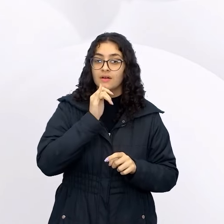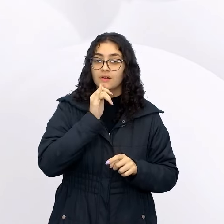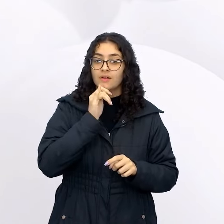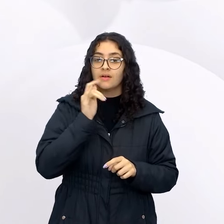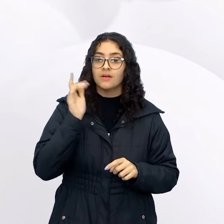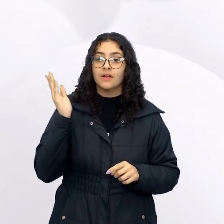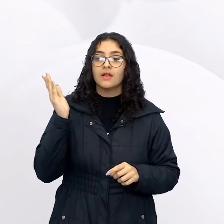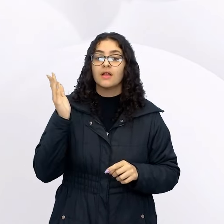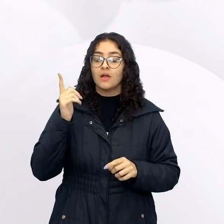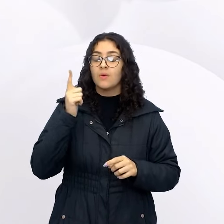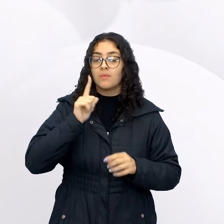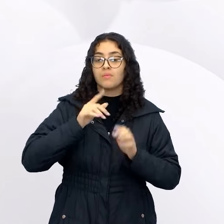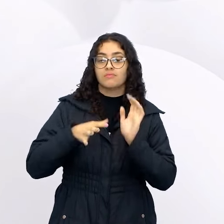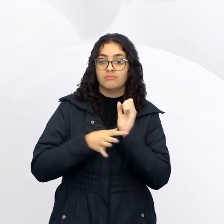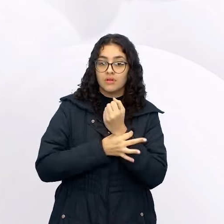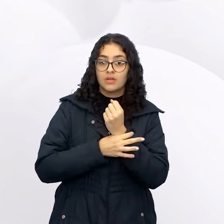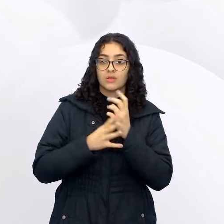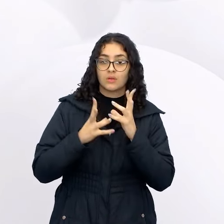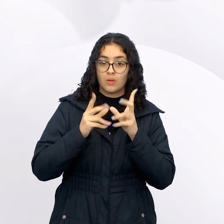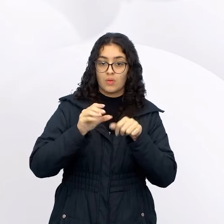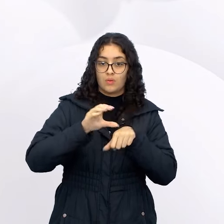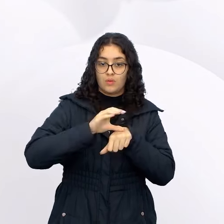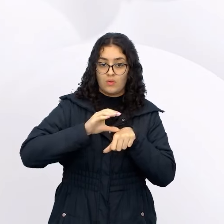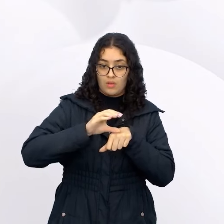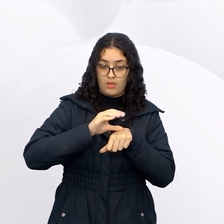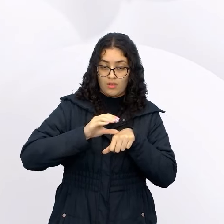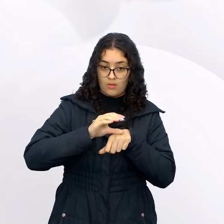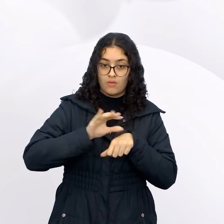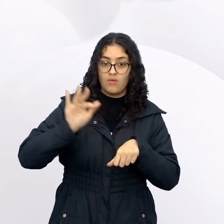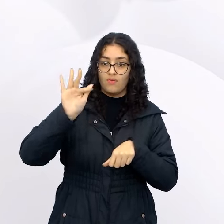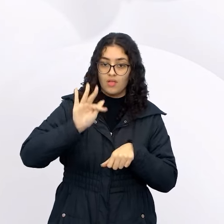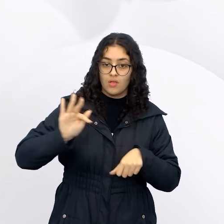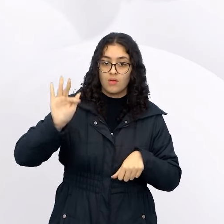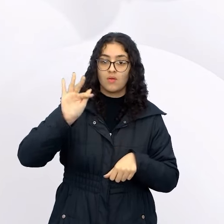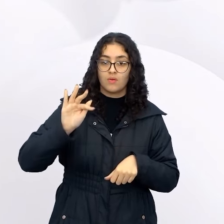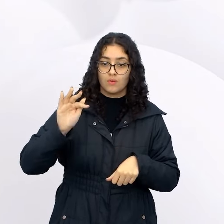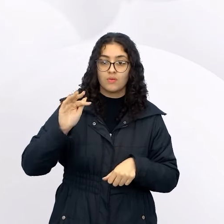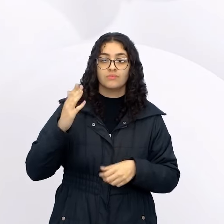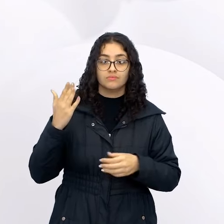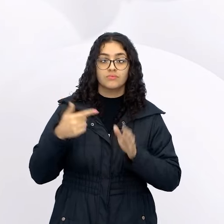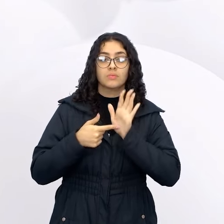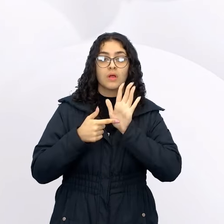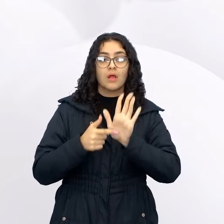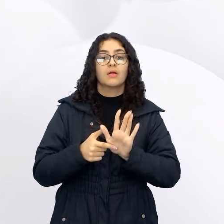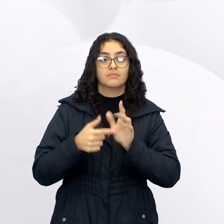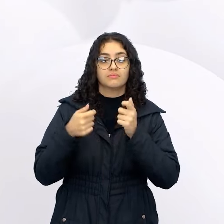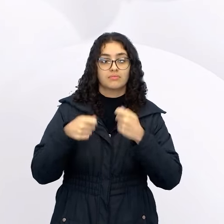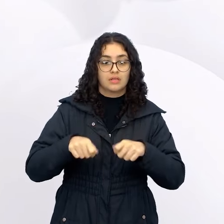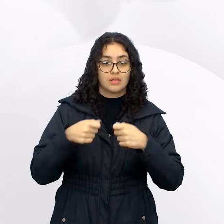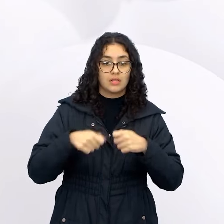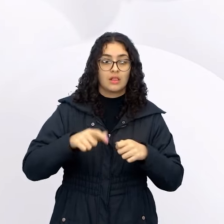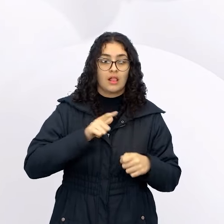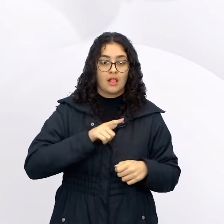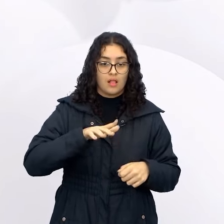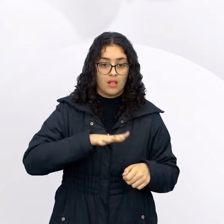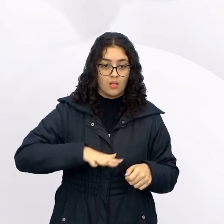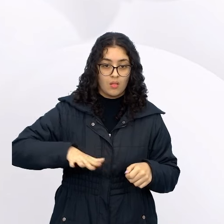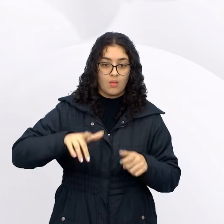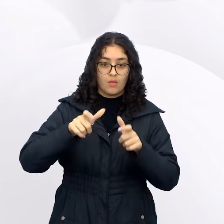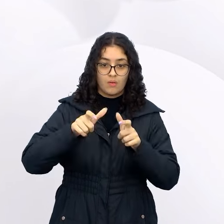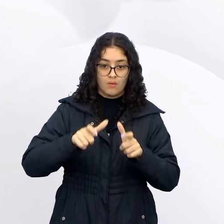especialmente protegidos, garantidos pela Constituição Federal de 88, visto que é uma necessidade ter espaços com